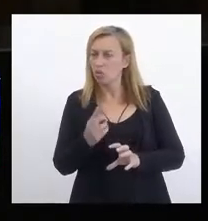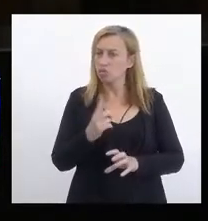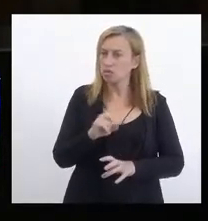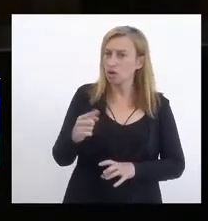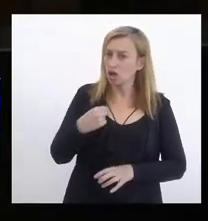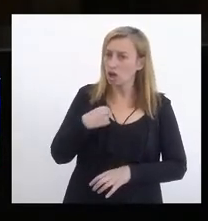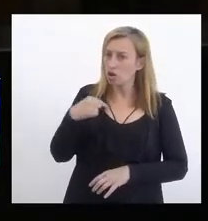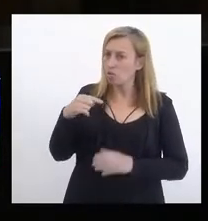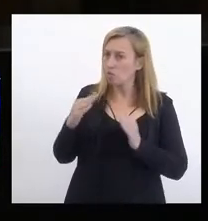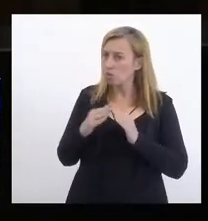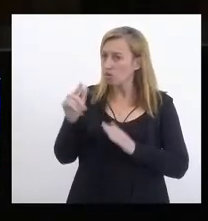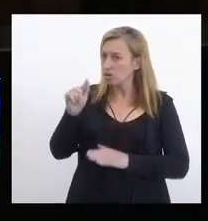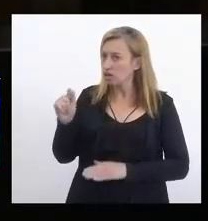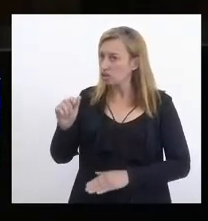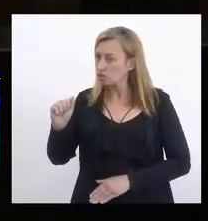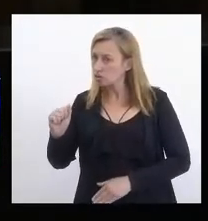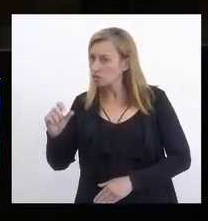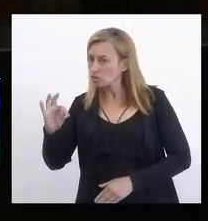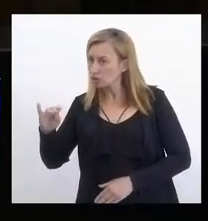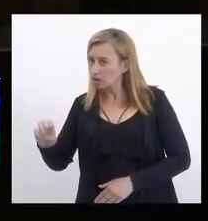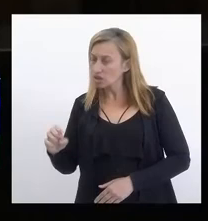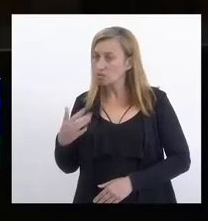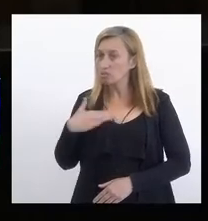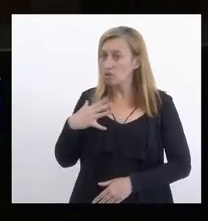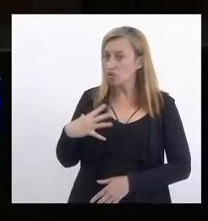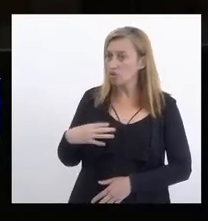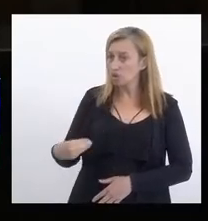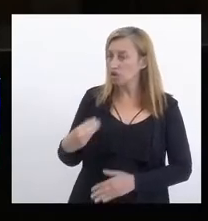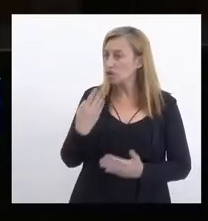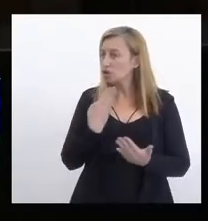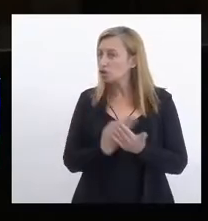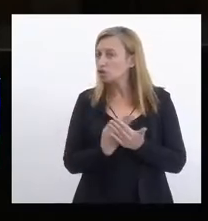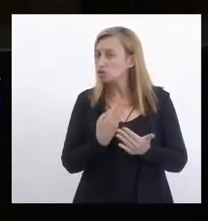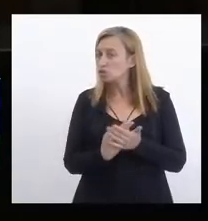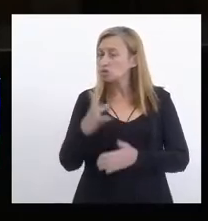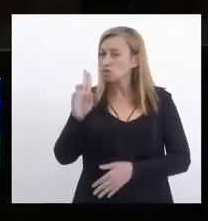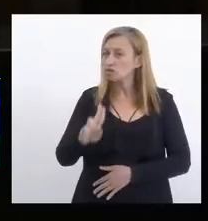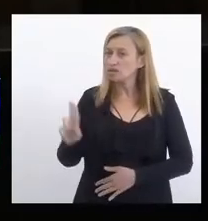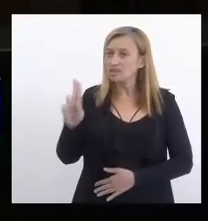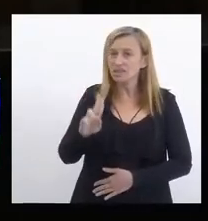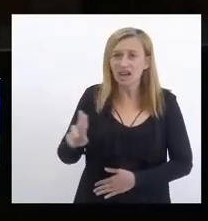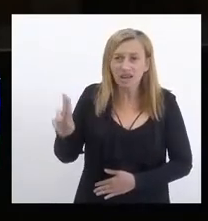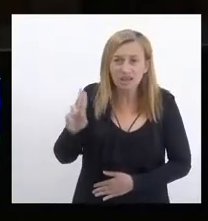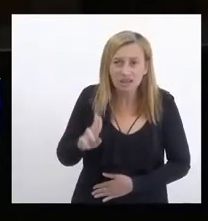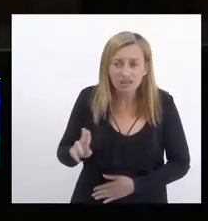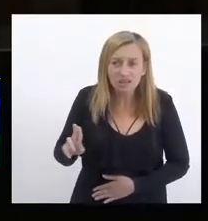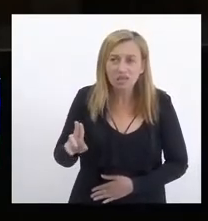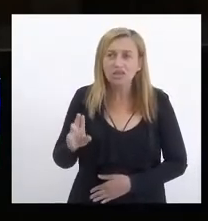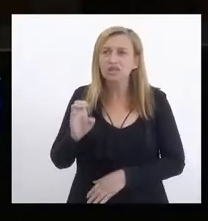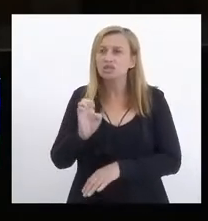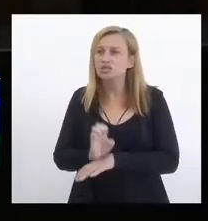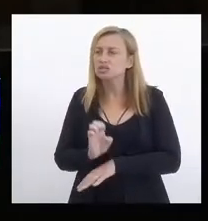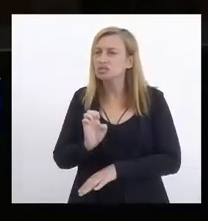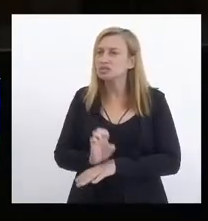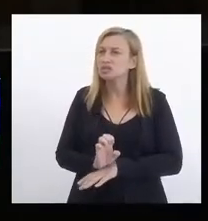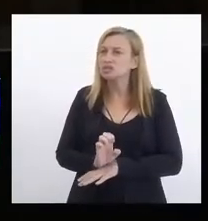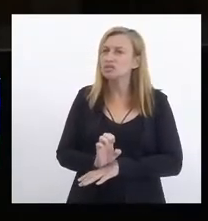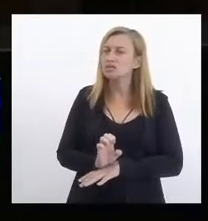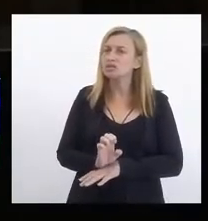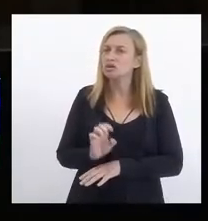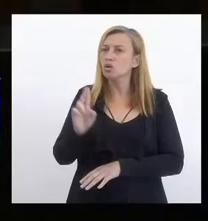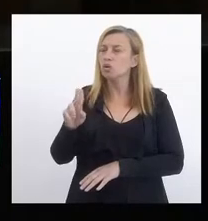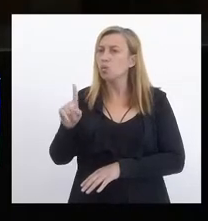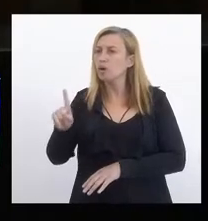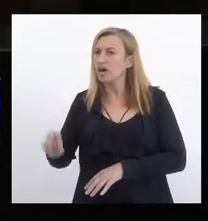na Zona Oeste, meu filho estuda na Universidade Estadual da Zona Oeste, o ESO,